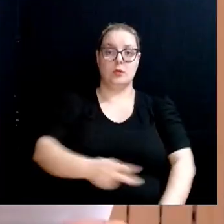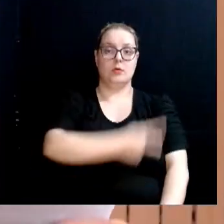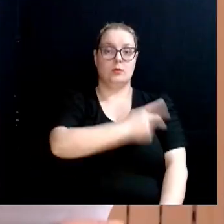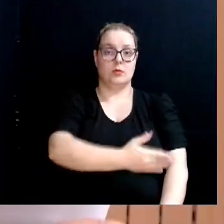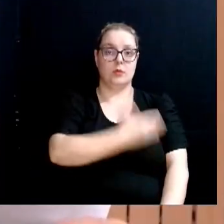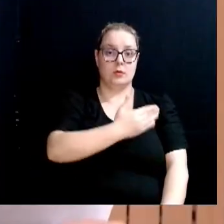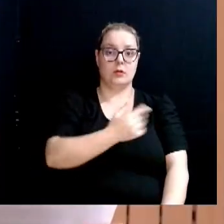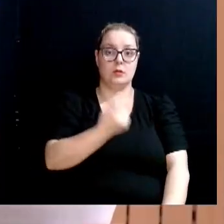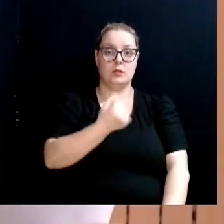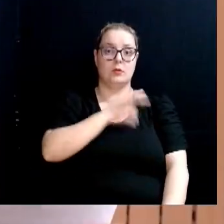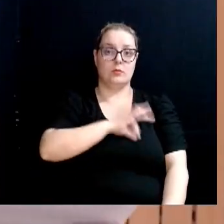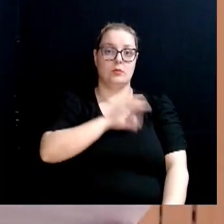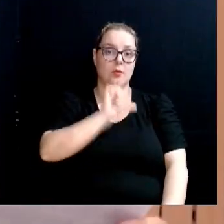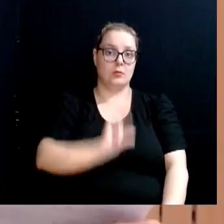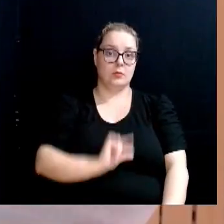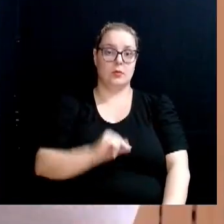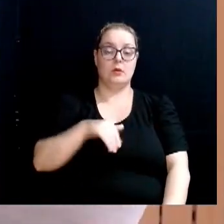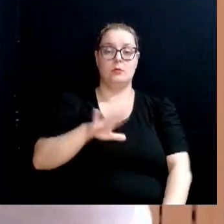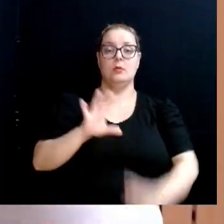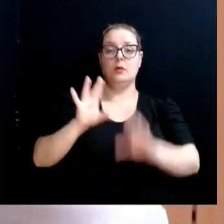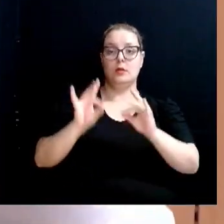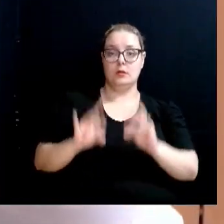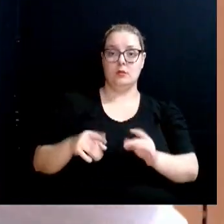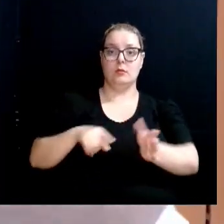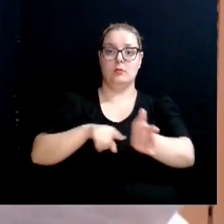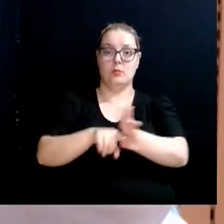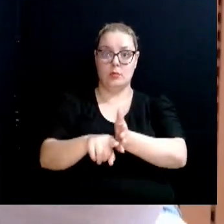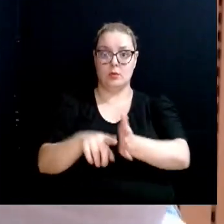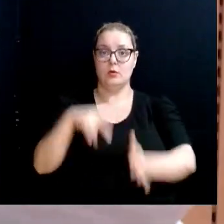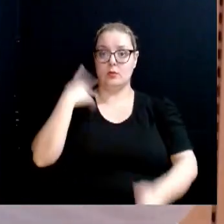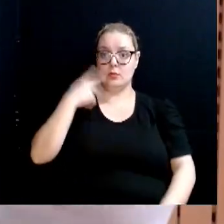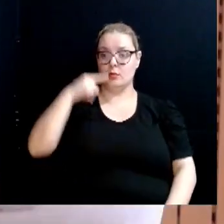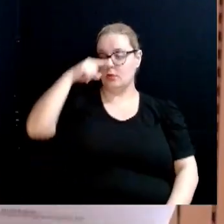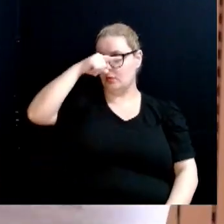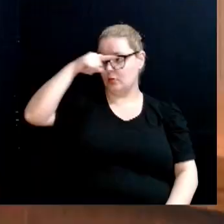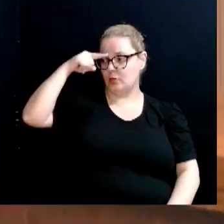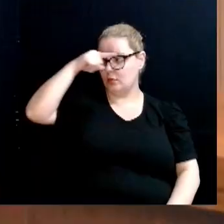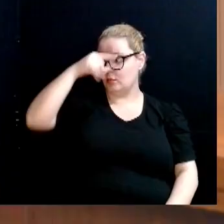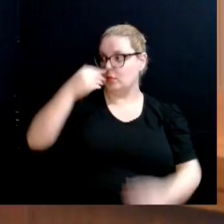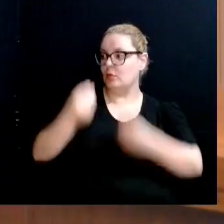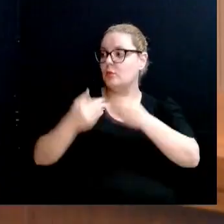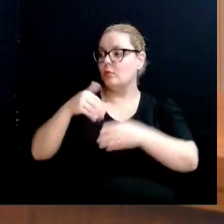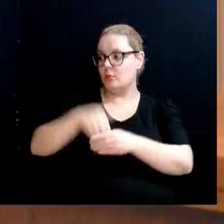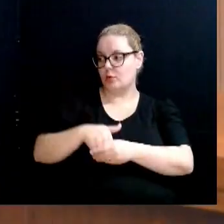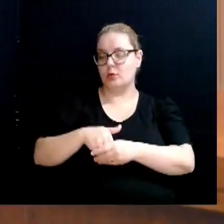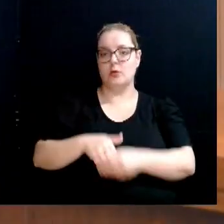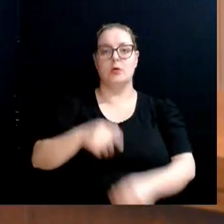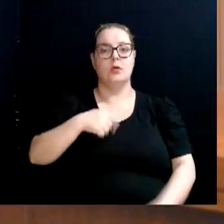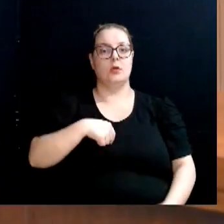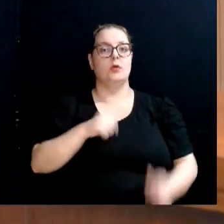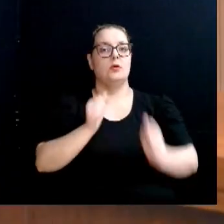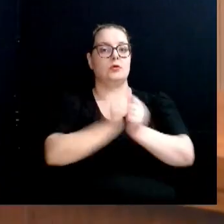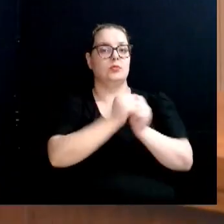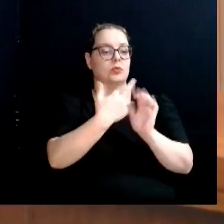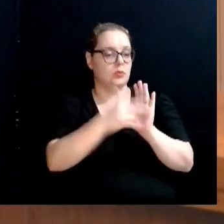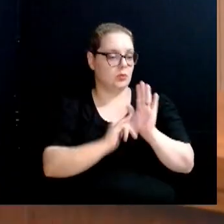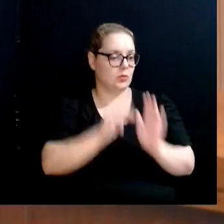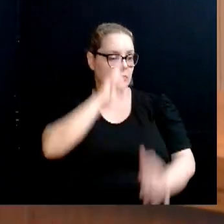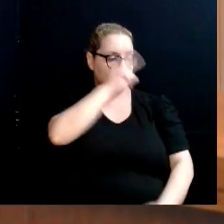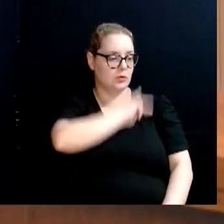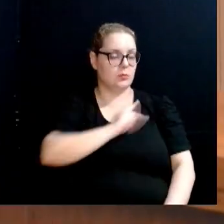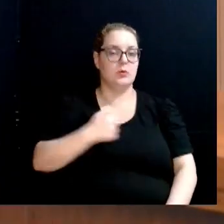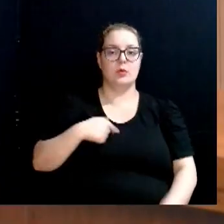outras providências. Pergunto ao vereador Felipe Marquesi como vota. Acompanho o relator, presidente. Eu também